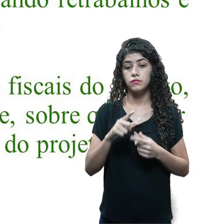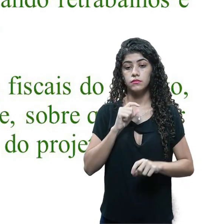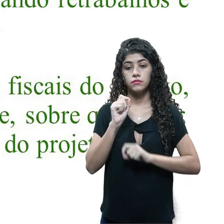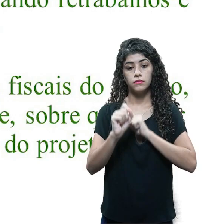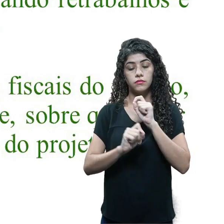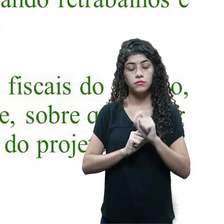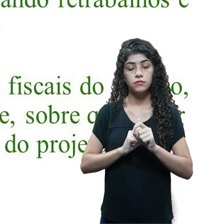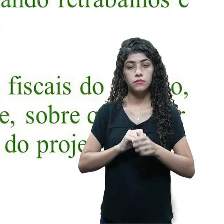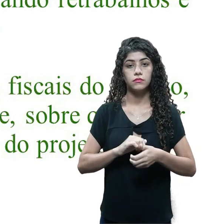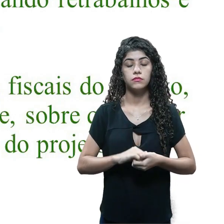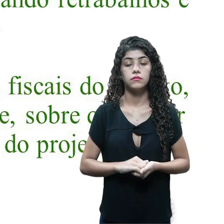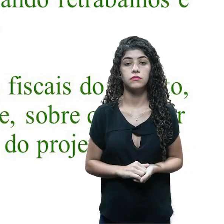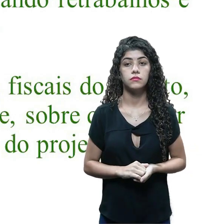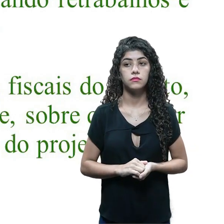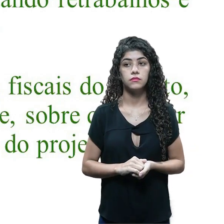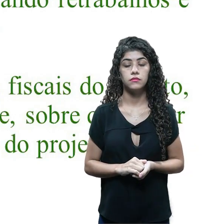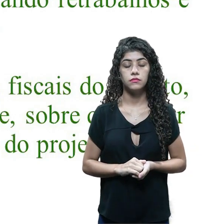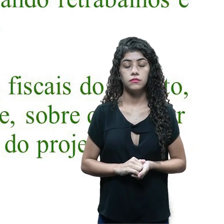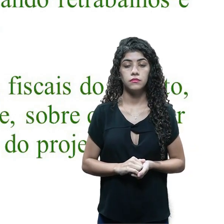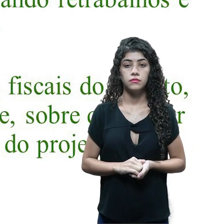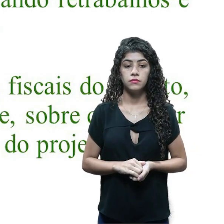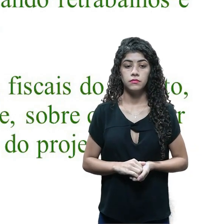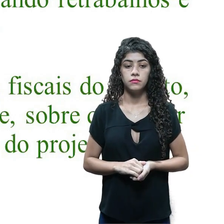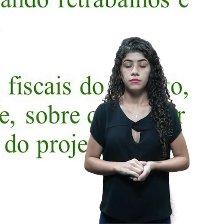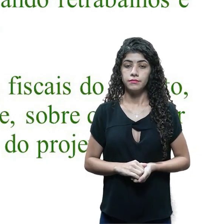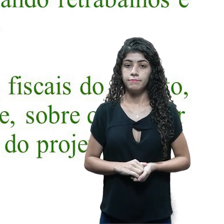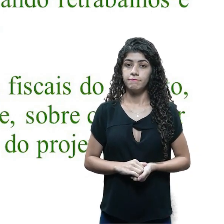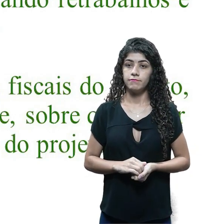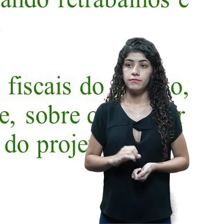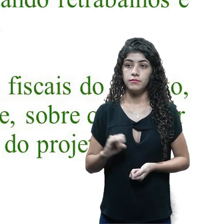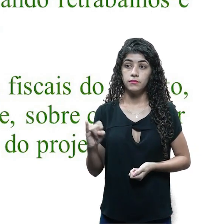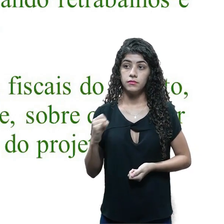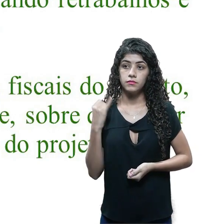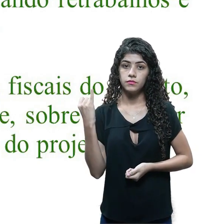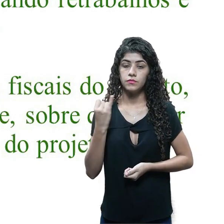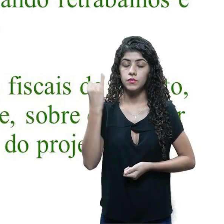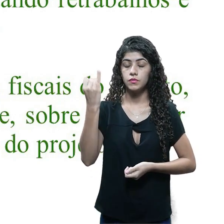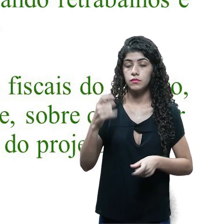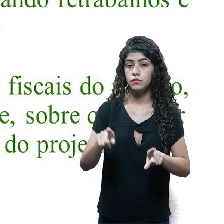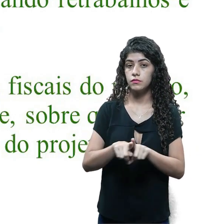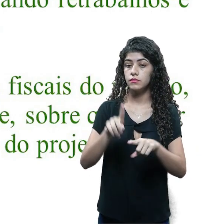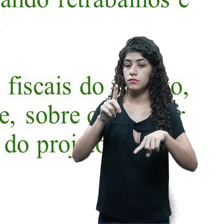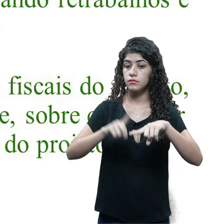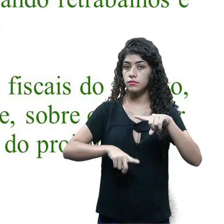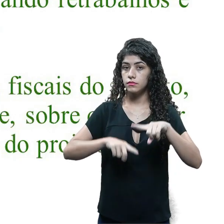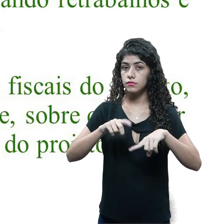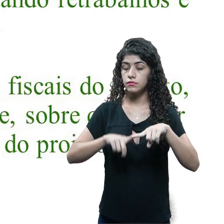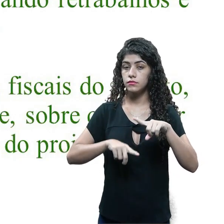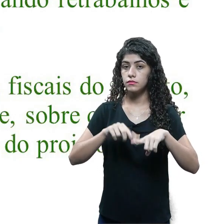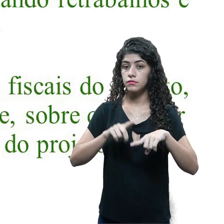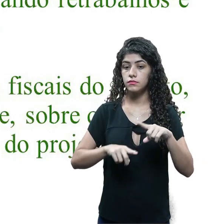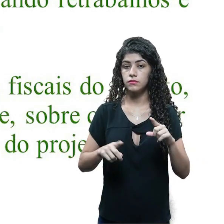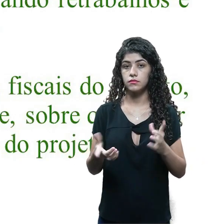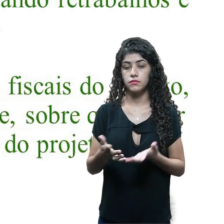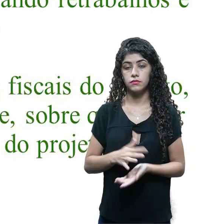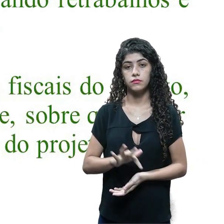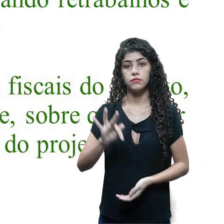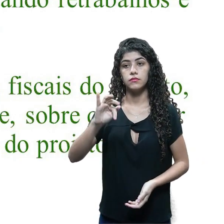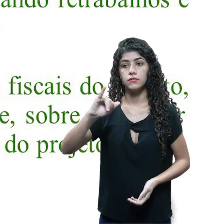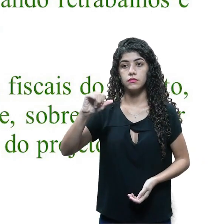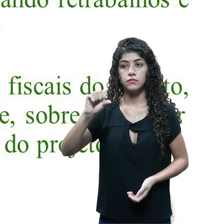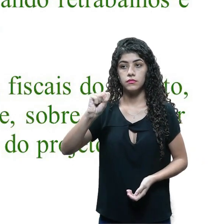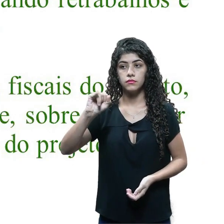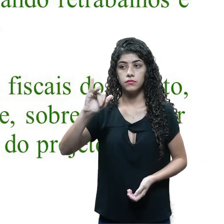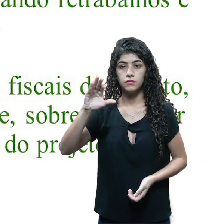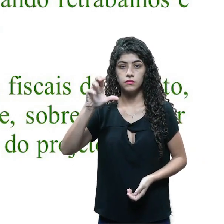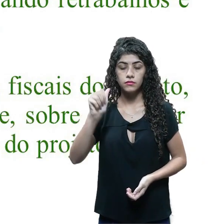prestação de contas, ela é a parte material, é a parte